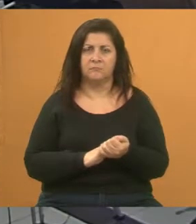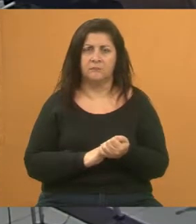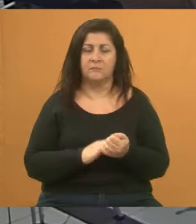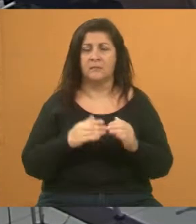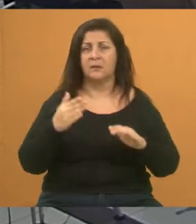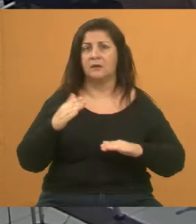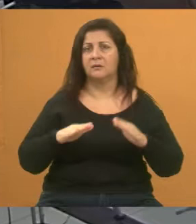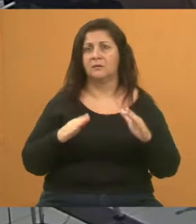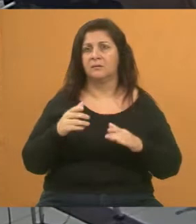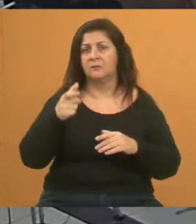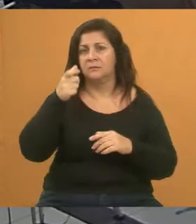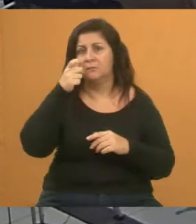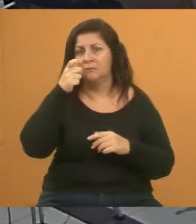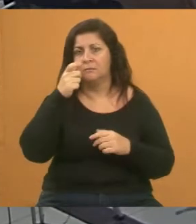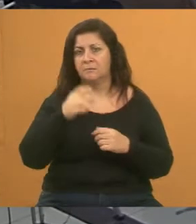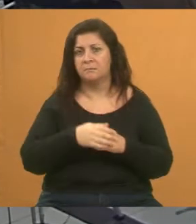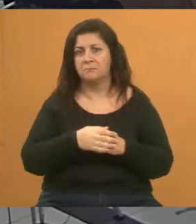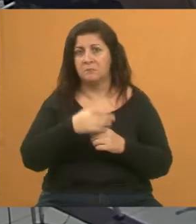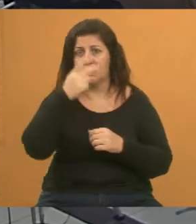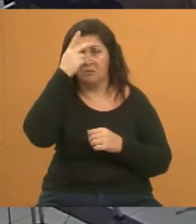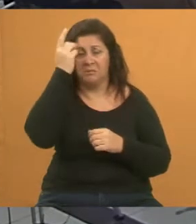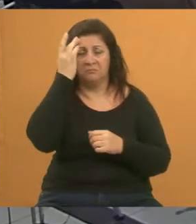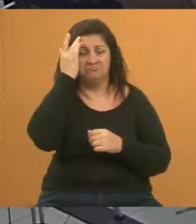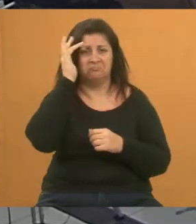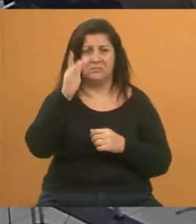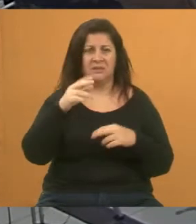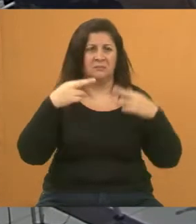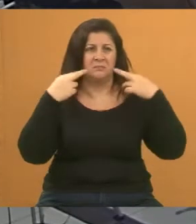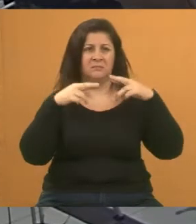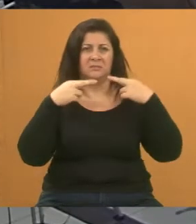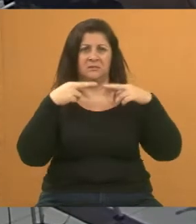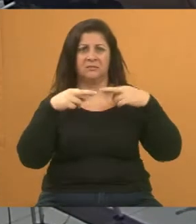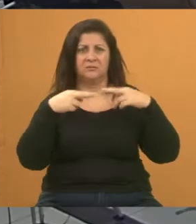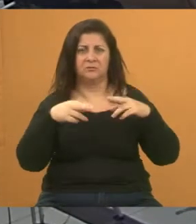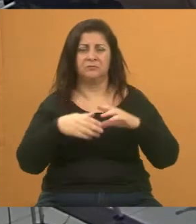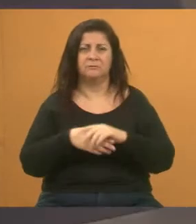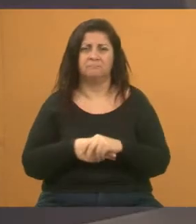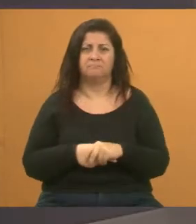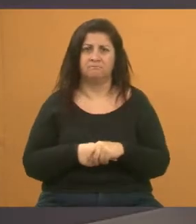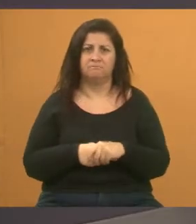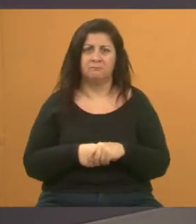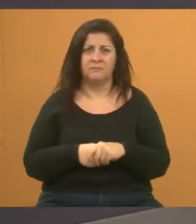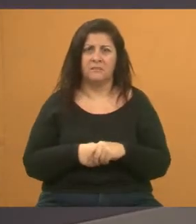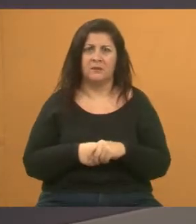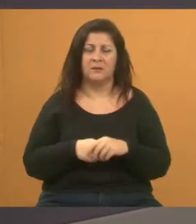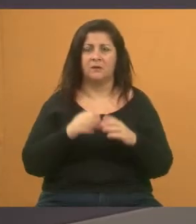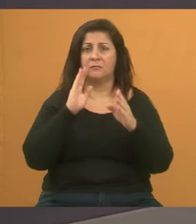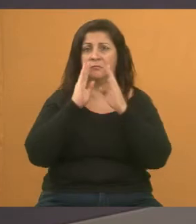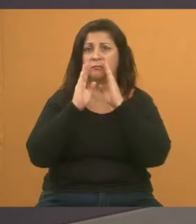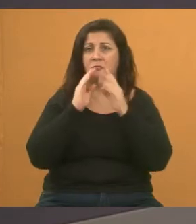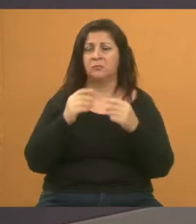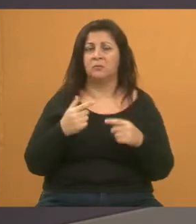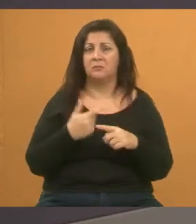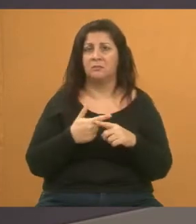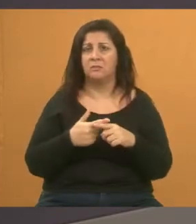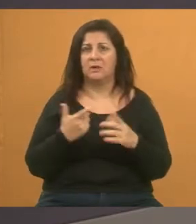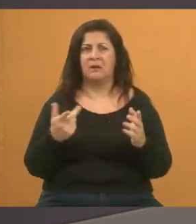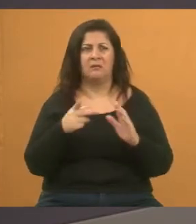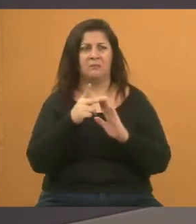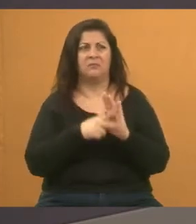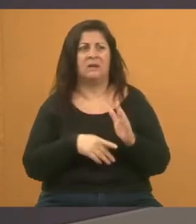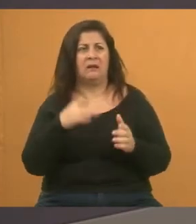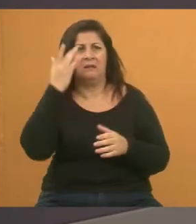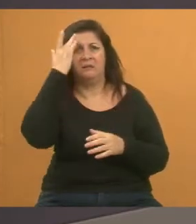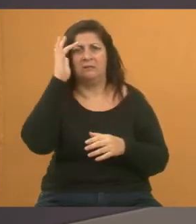vezes a gente vê pessoas desprovidas de informação criticando nas mídias sociais porque de um projeto desse e não